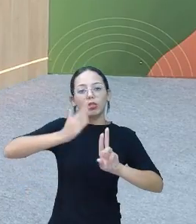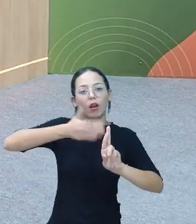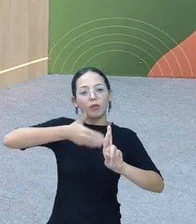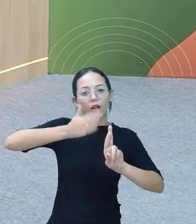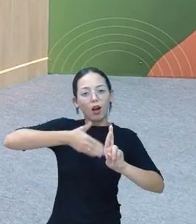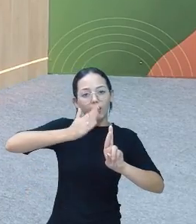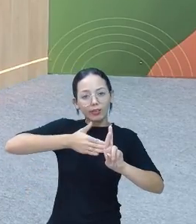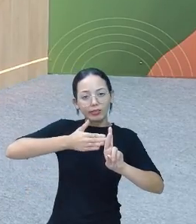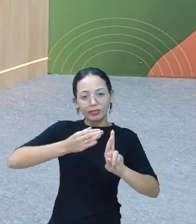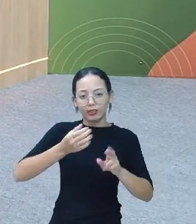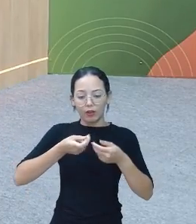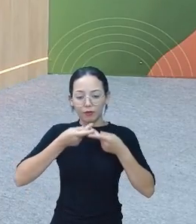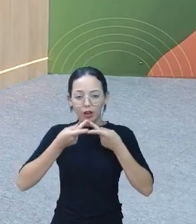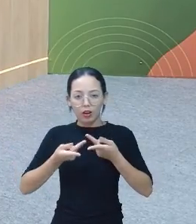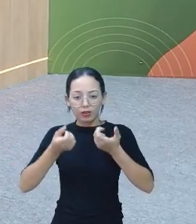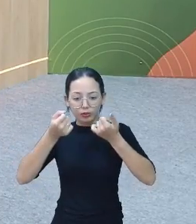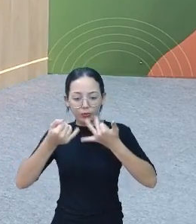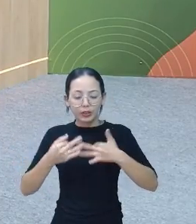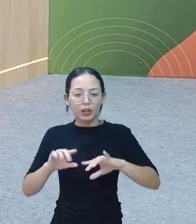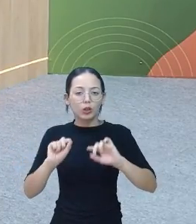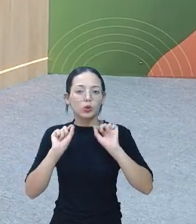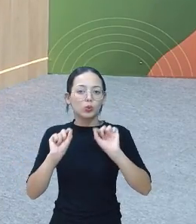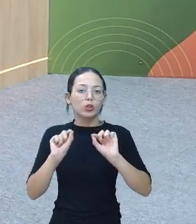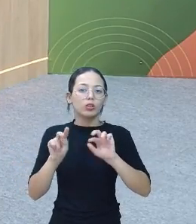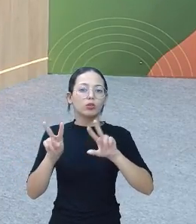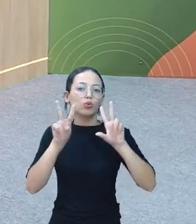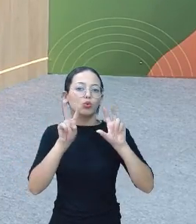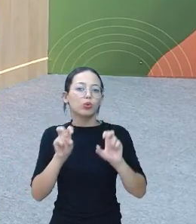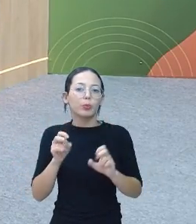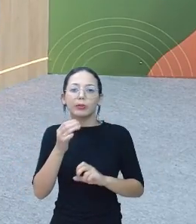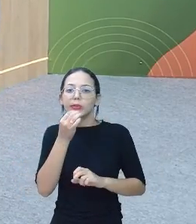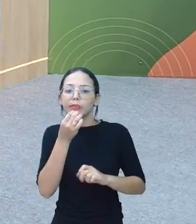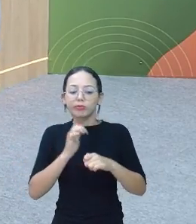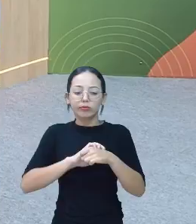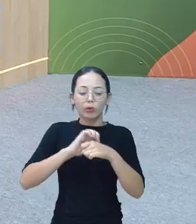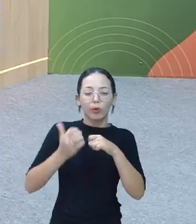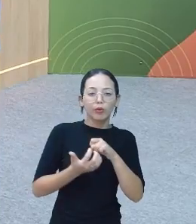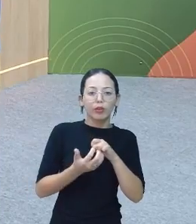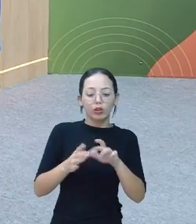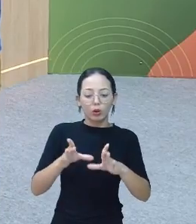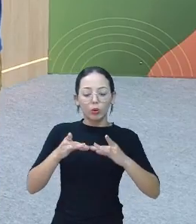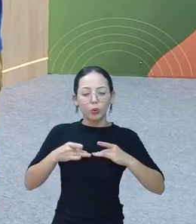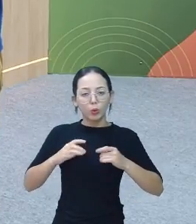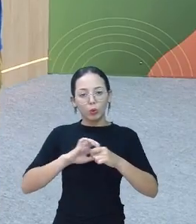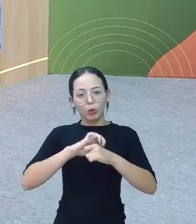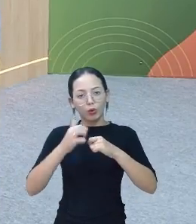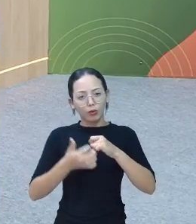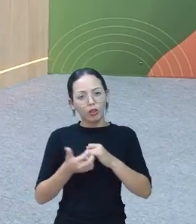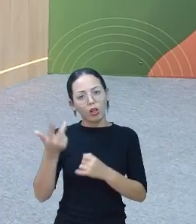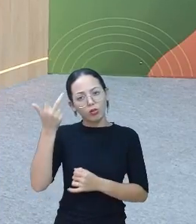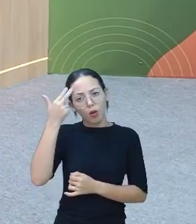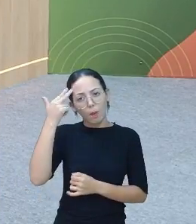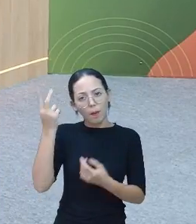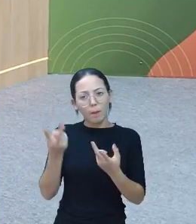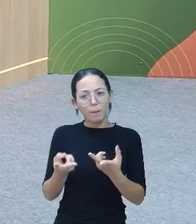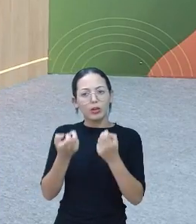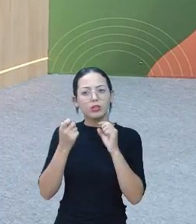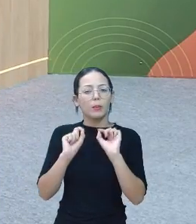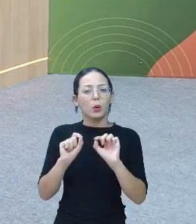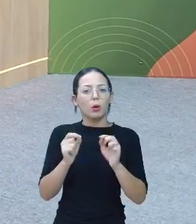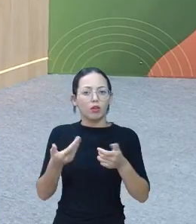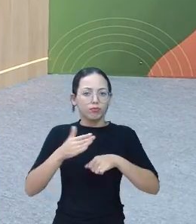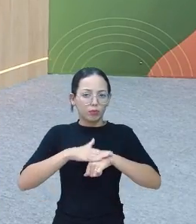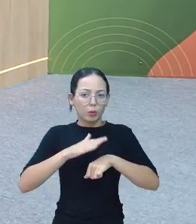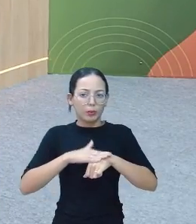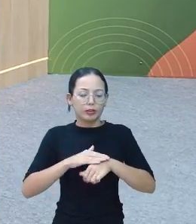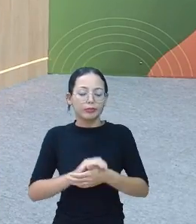referência. Eu citei anteriormente a questão dos casos de Covid, né? É muito comum você encontrar esse tipo de